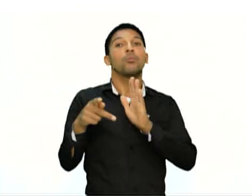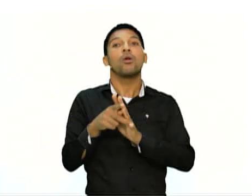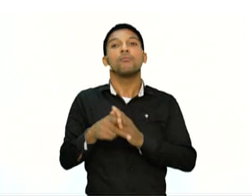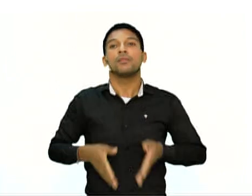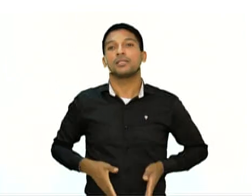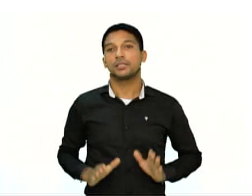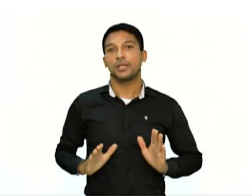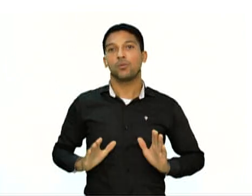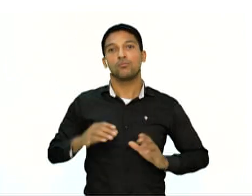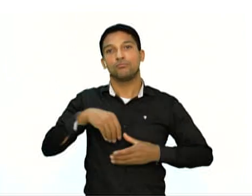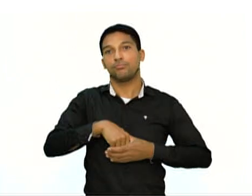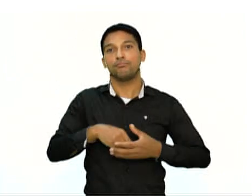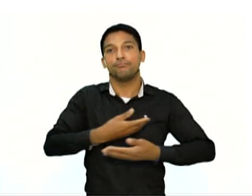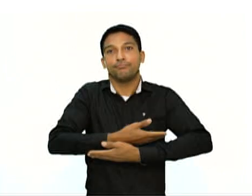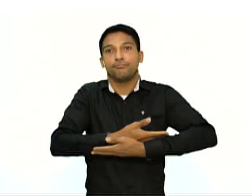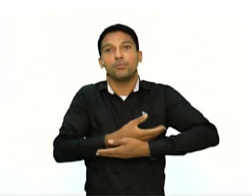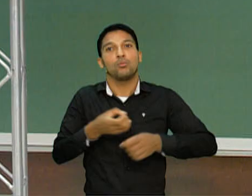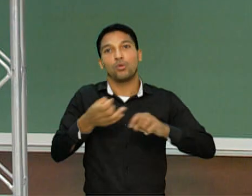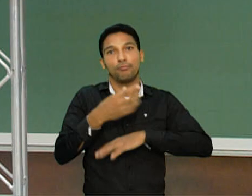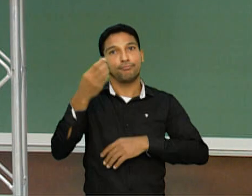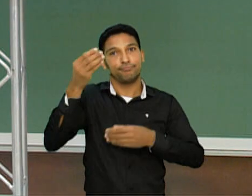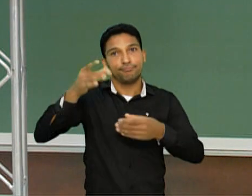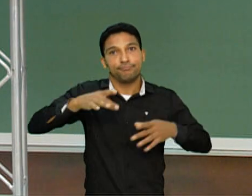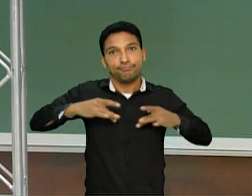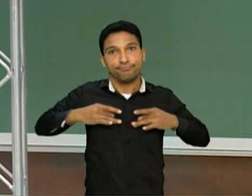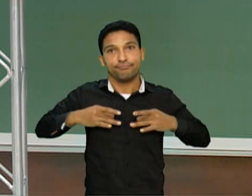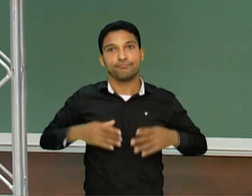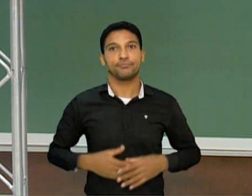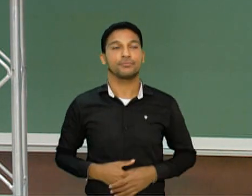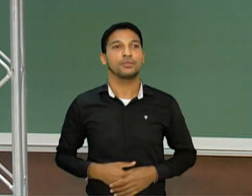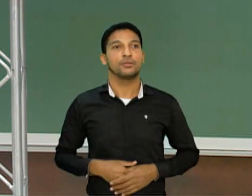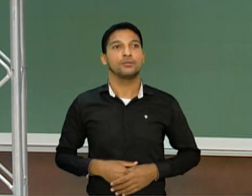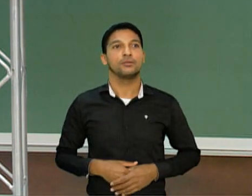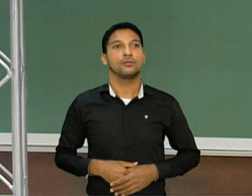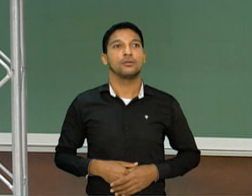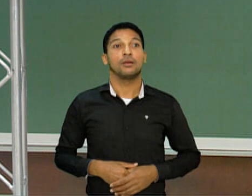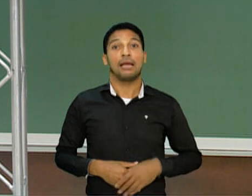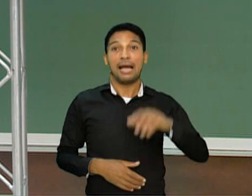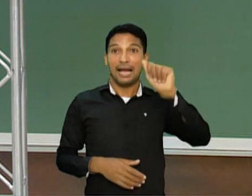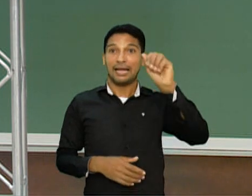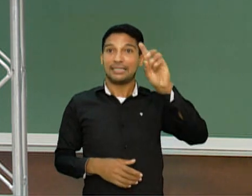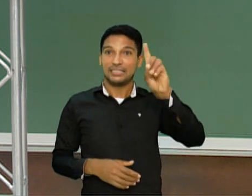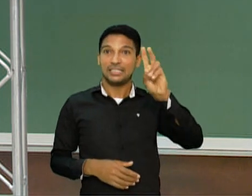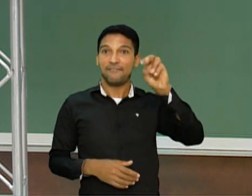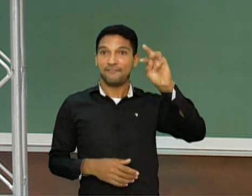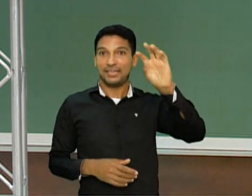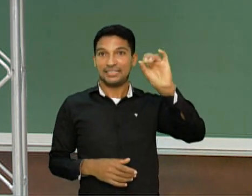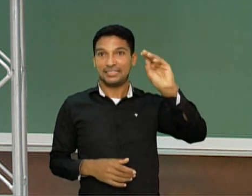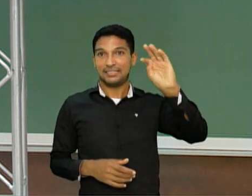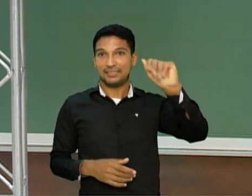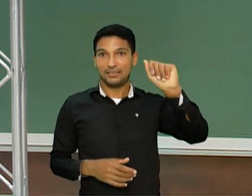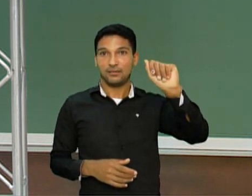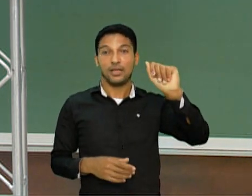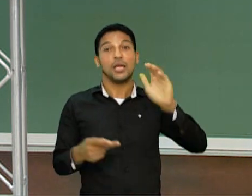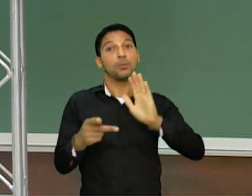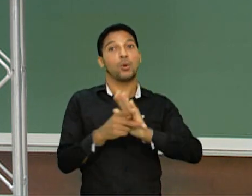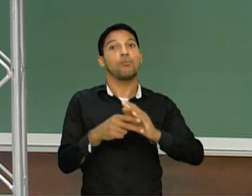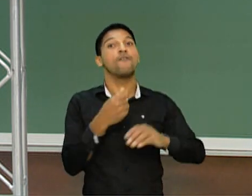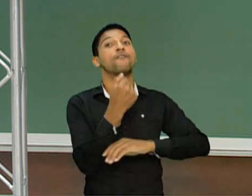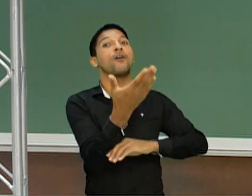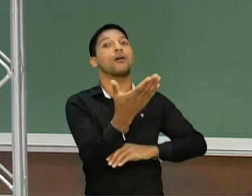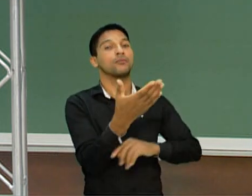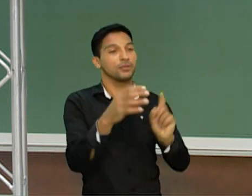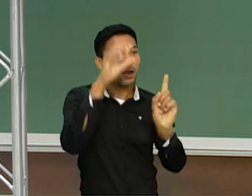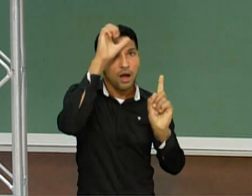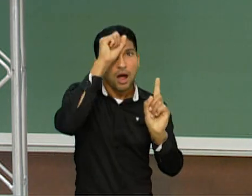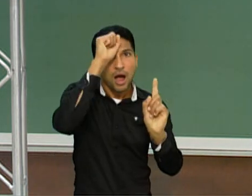nasceu comigo é uma ideia inata. A adventícia, aquela que são externas, aquelas que vieram